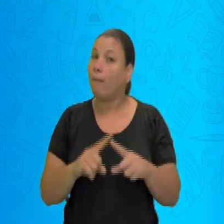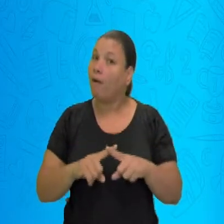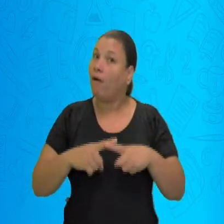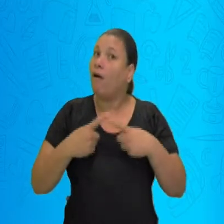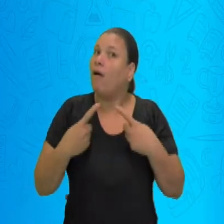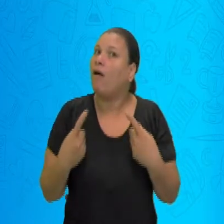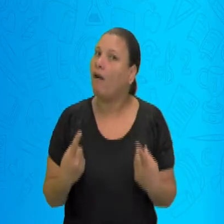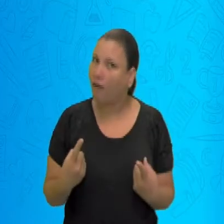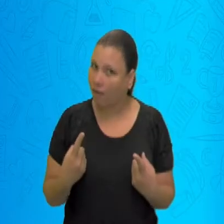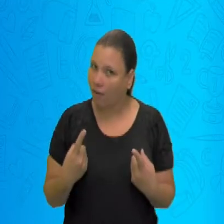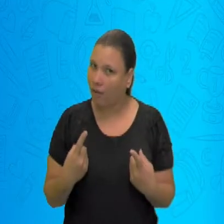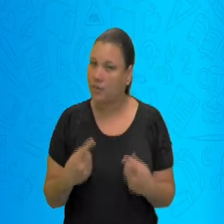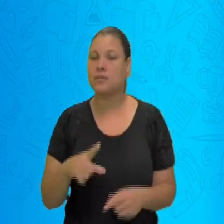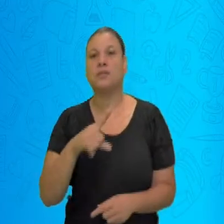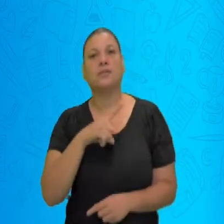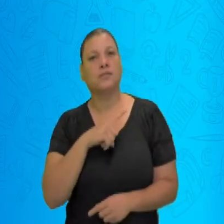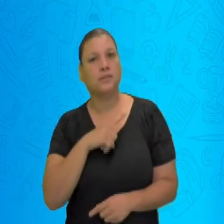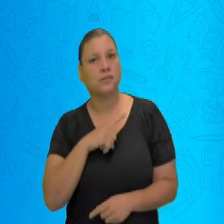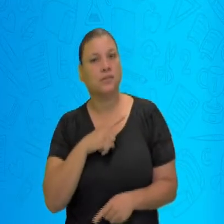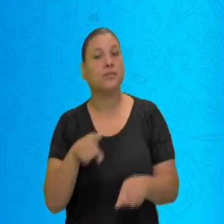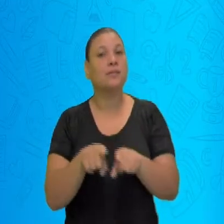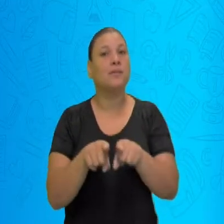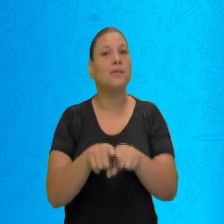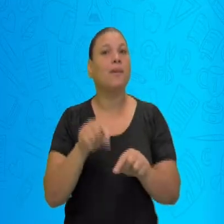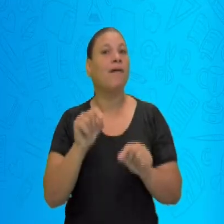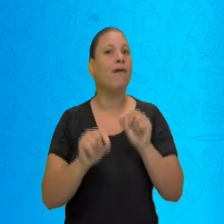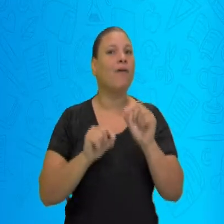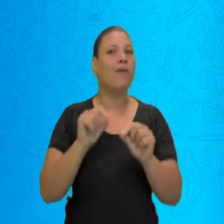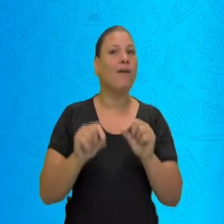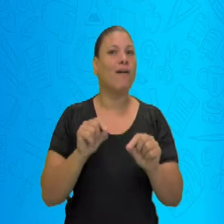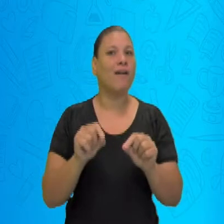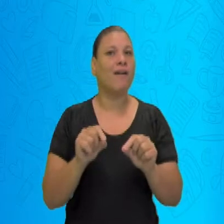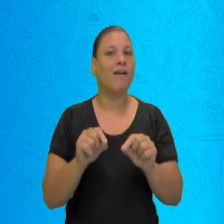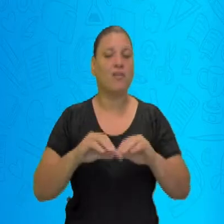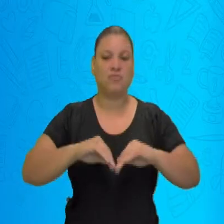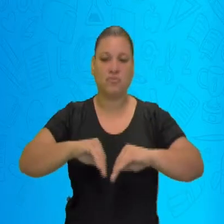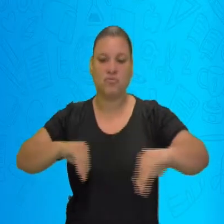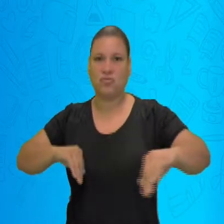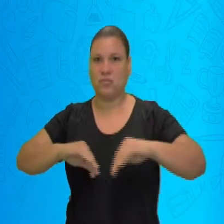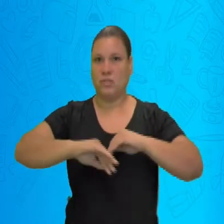além dessa questão física, existe uma divisão